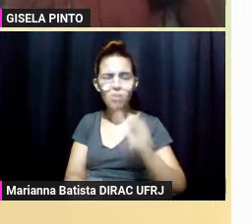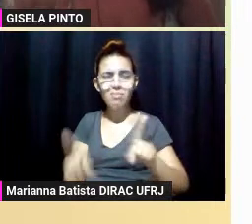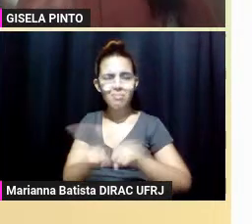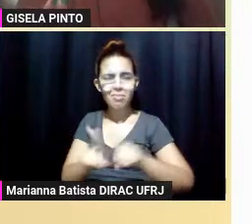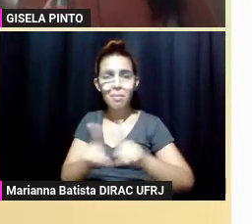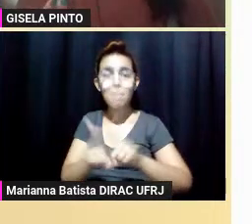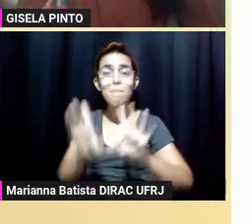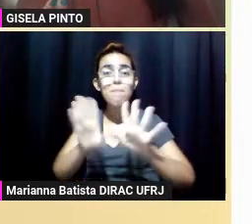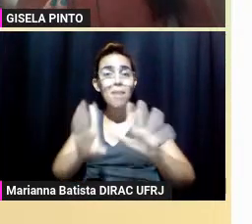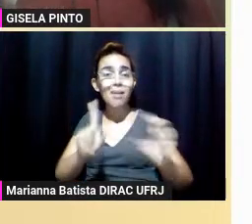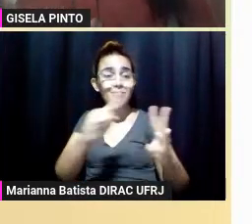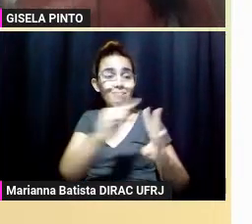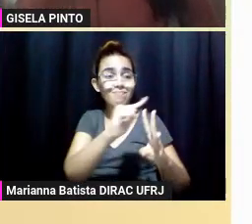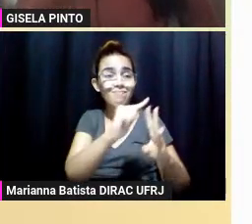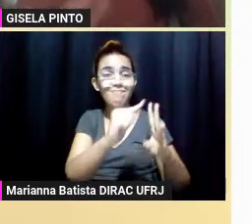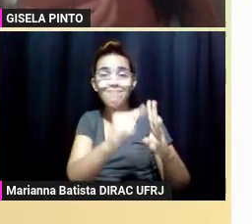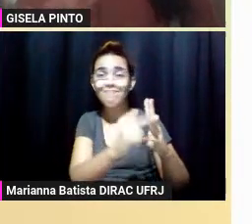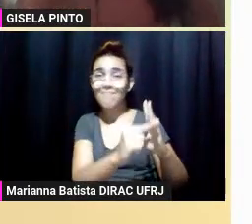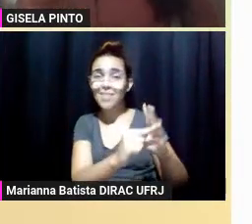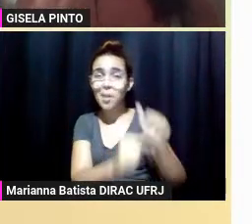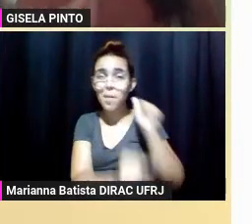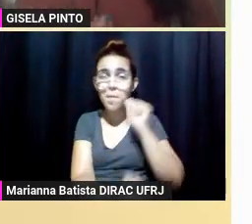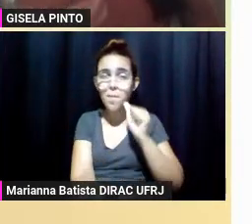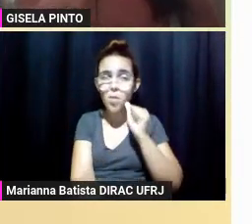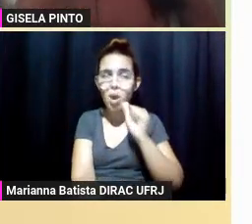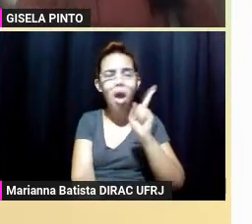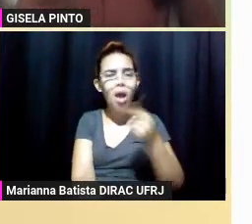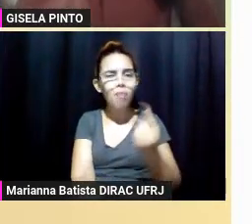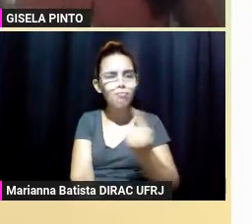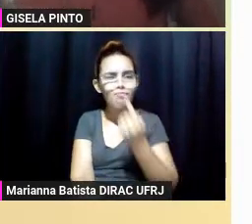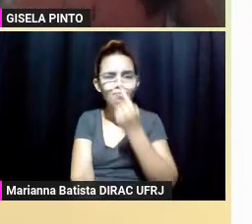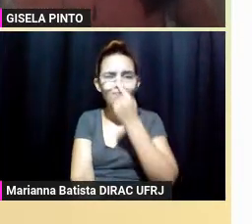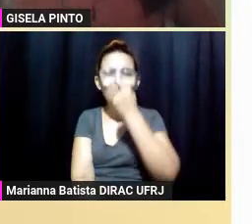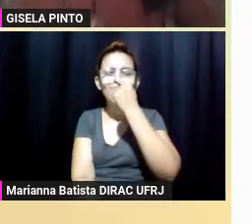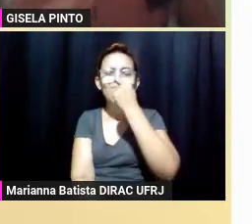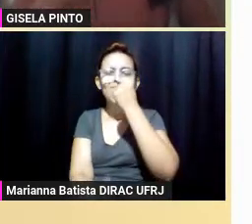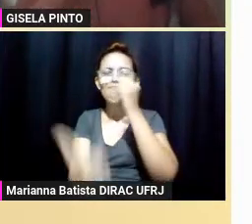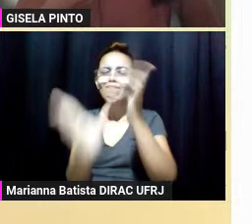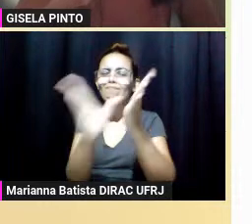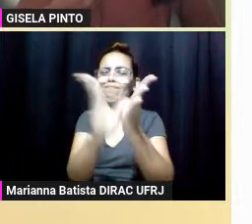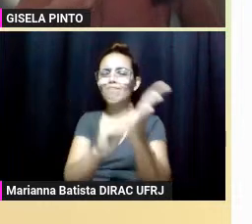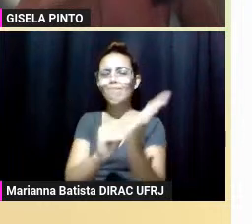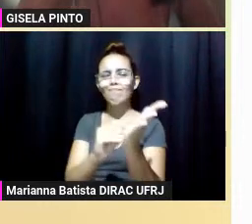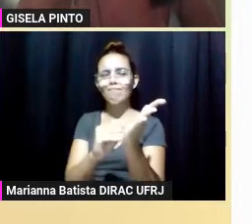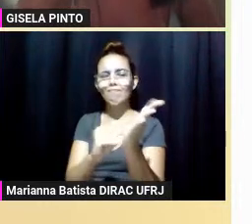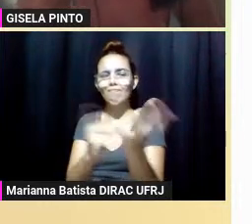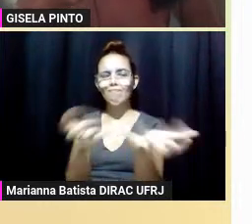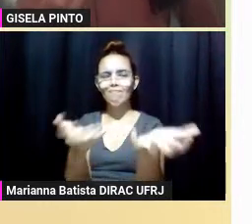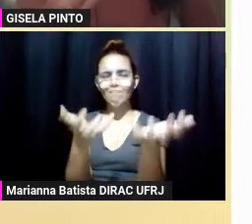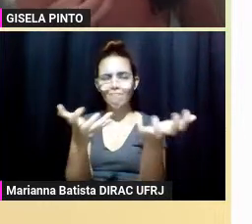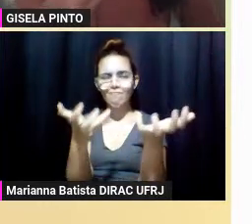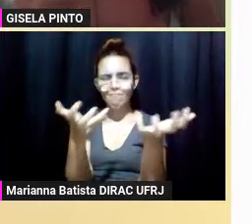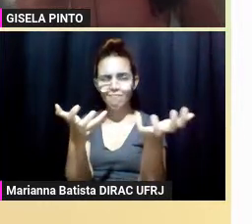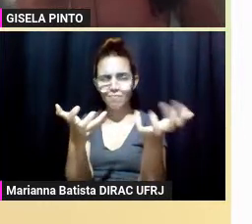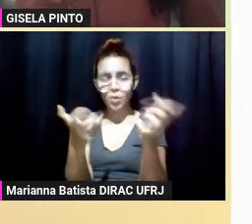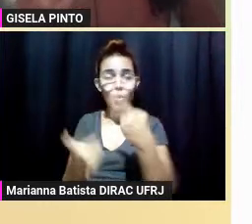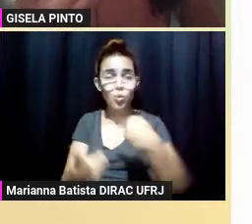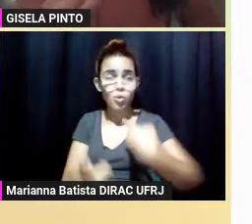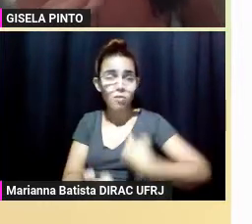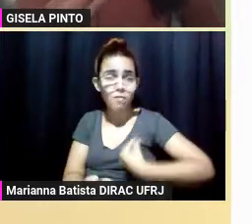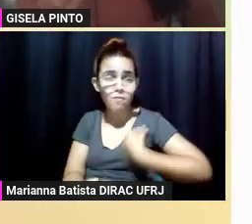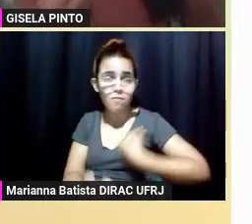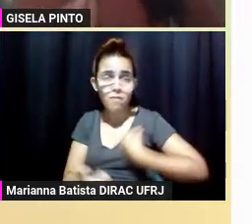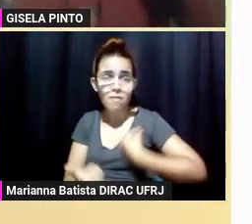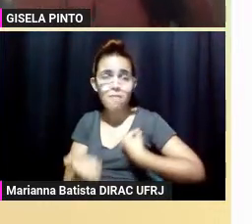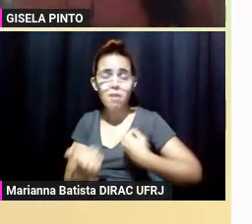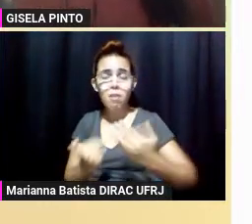são inspiração. A gente inspira mulheres e homens à medida em que a gente vive, transita e